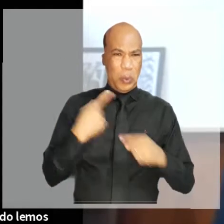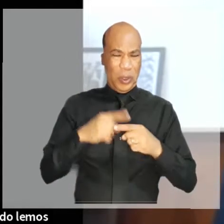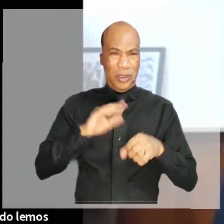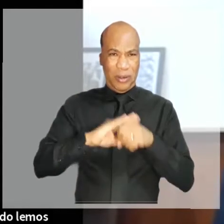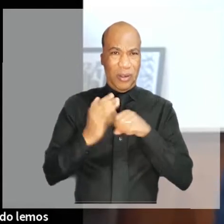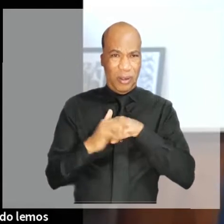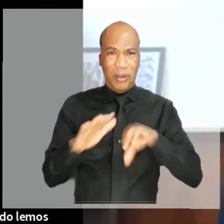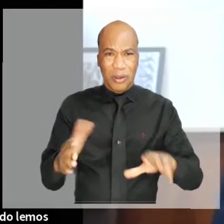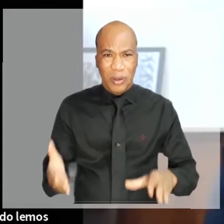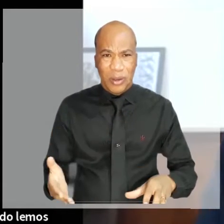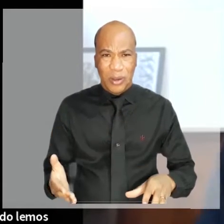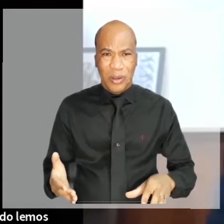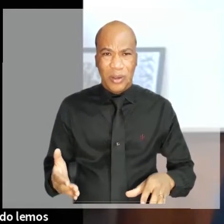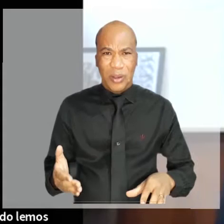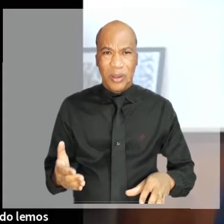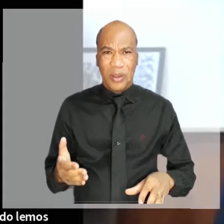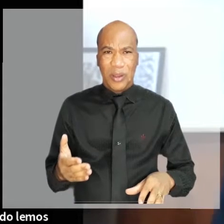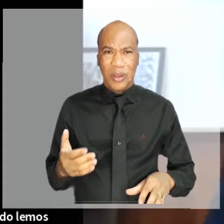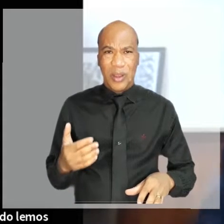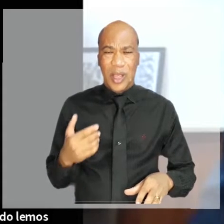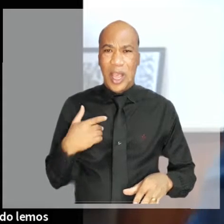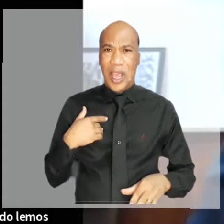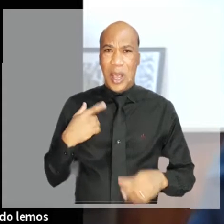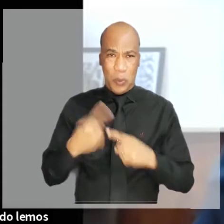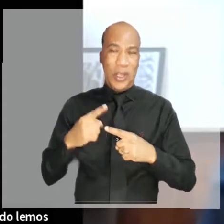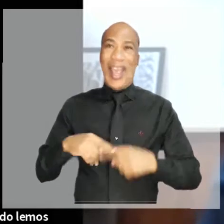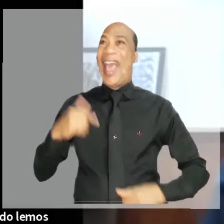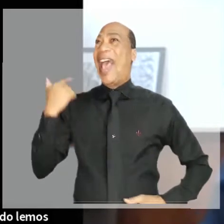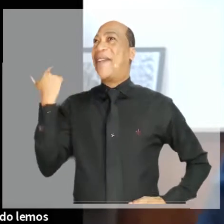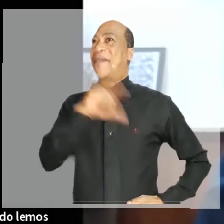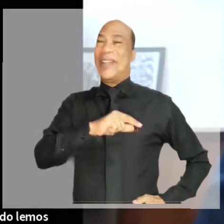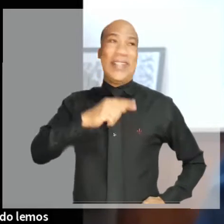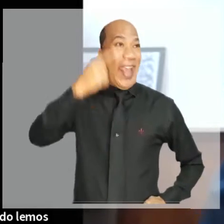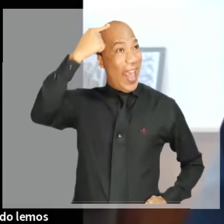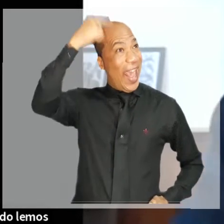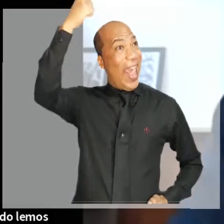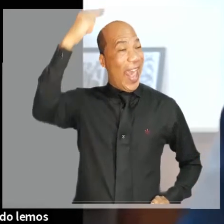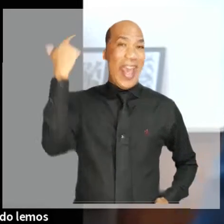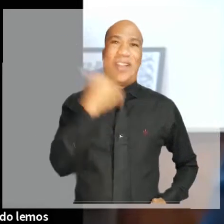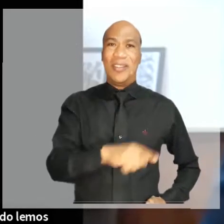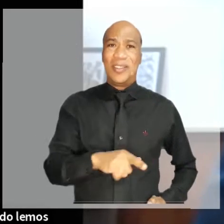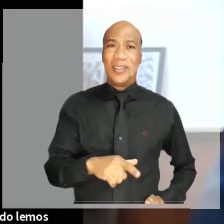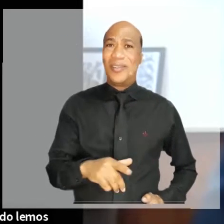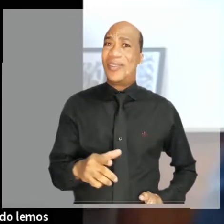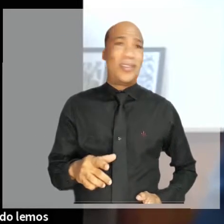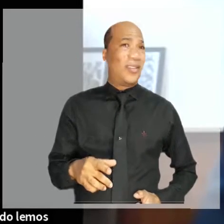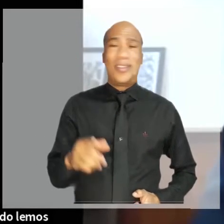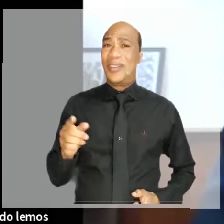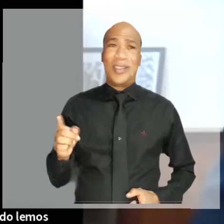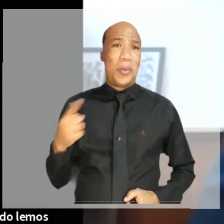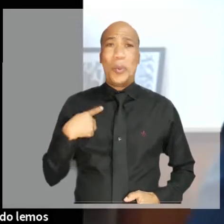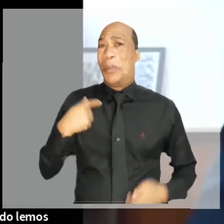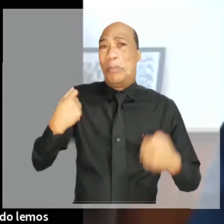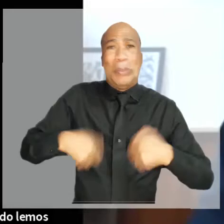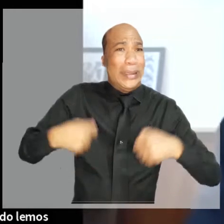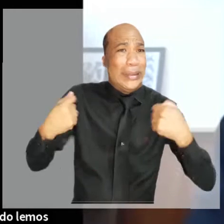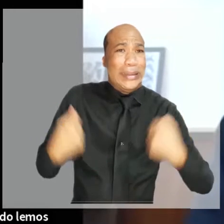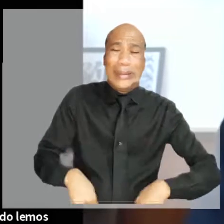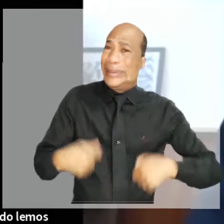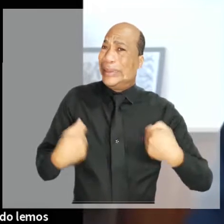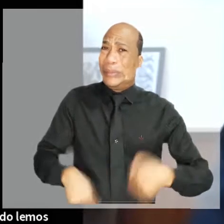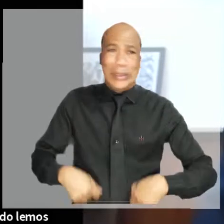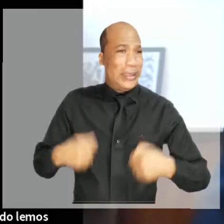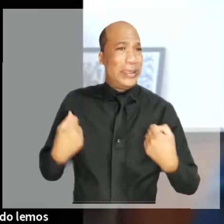de sobrevivência e não em modo de oportunidade. Mas, por causa dessa necessidade, né, quem pôde